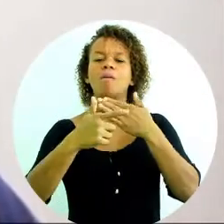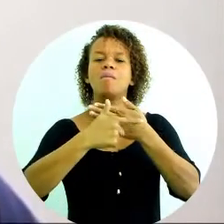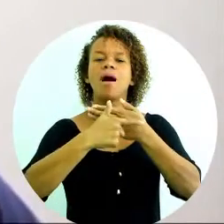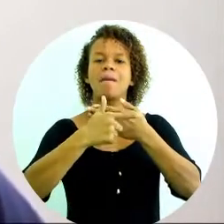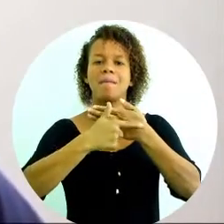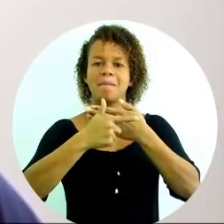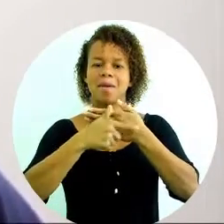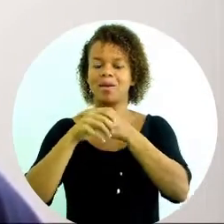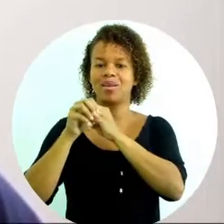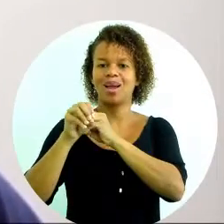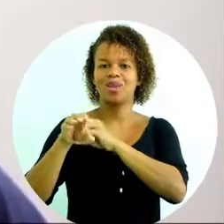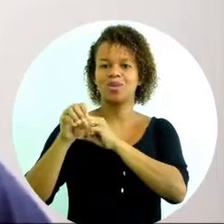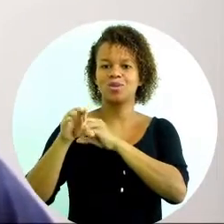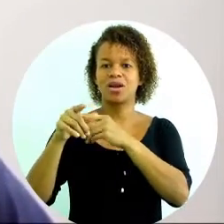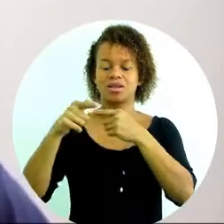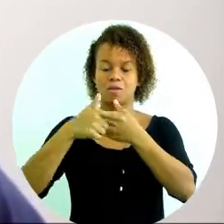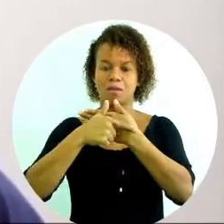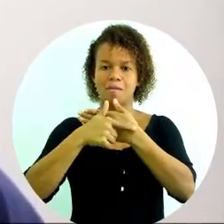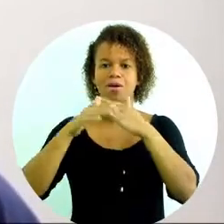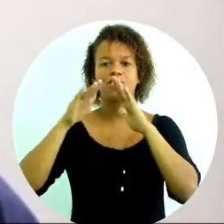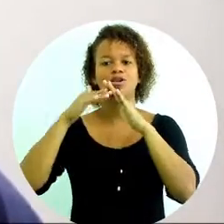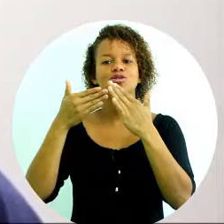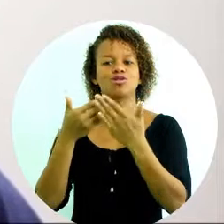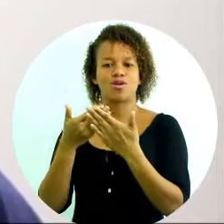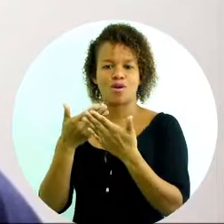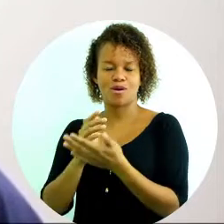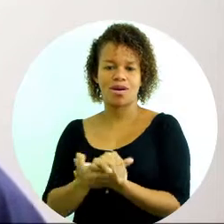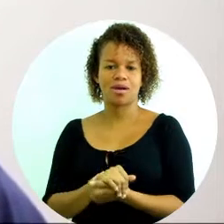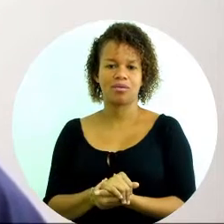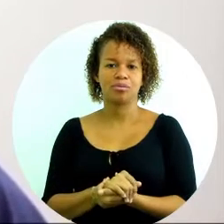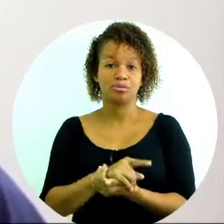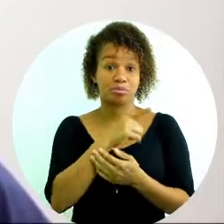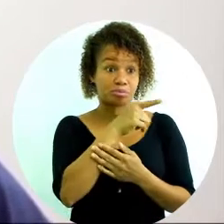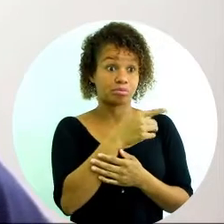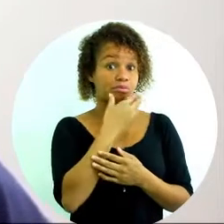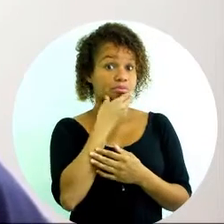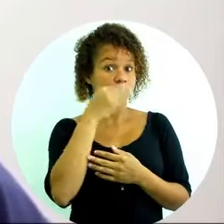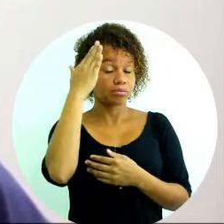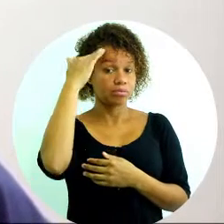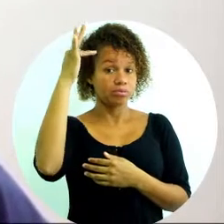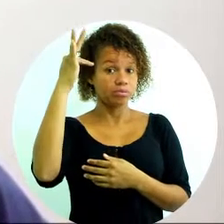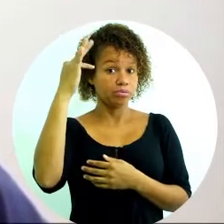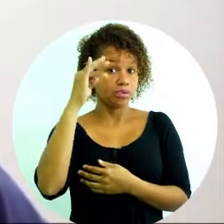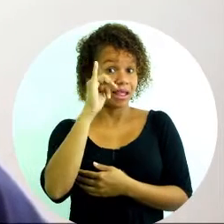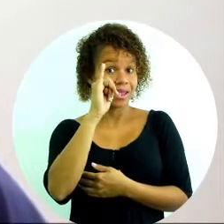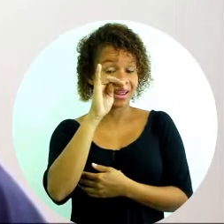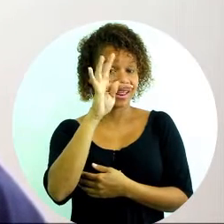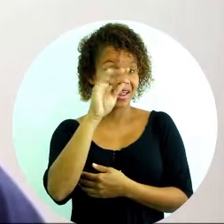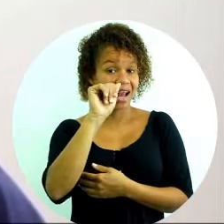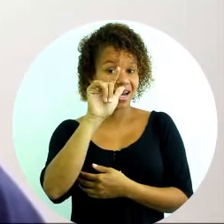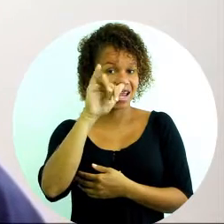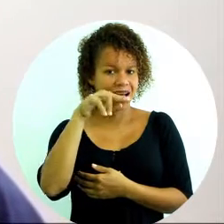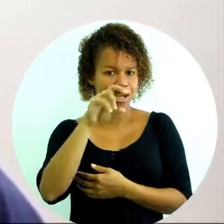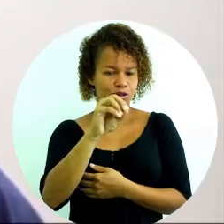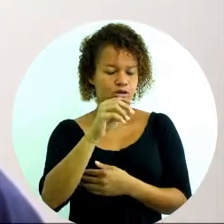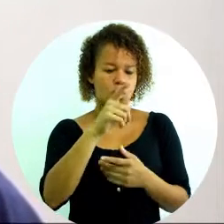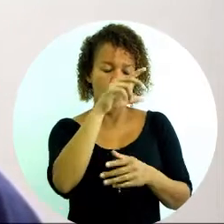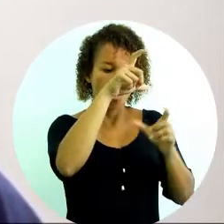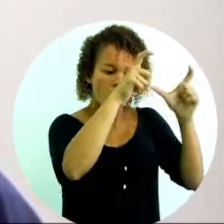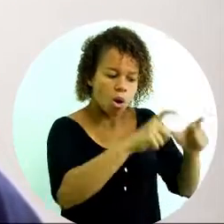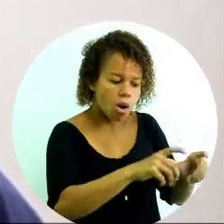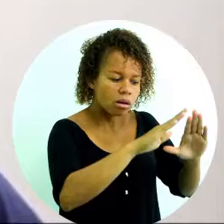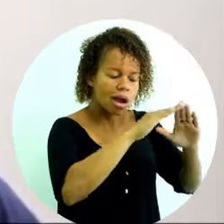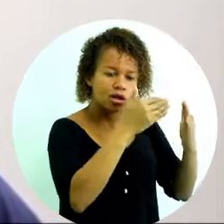seria então o papel da educação e da escola? Para o italiano Gramsci, a escola é